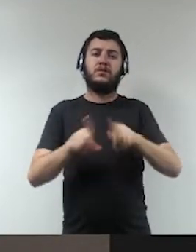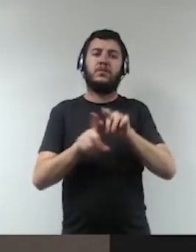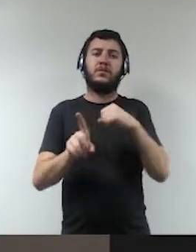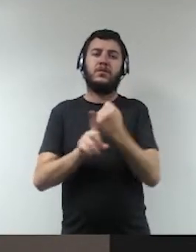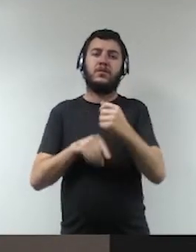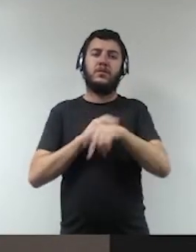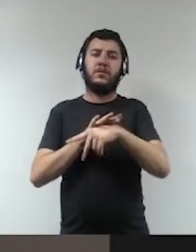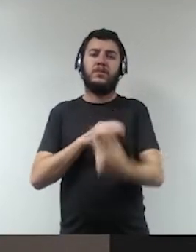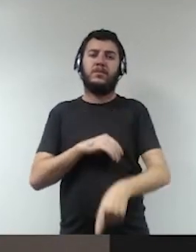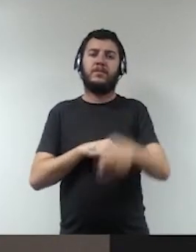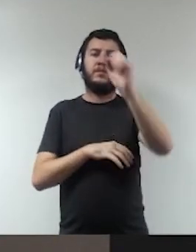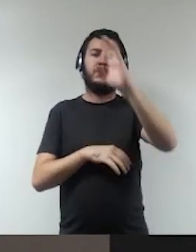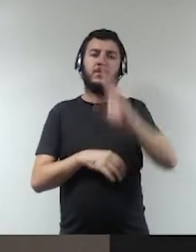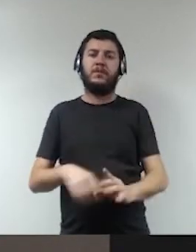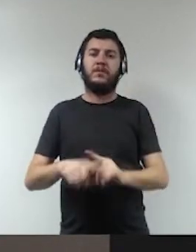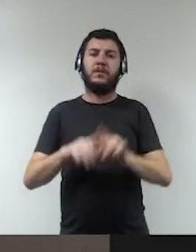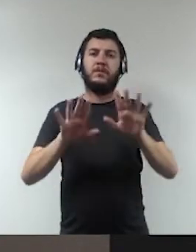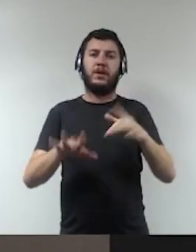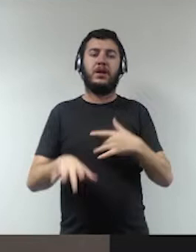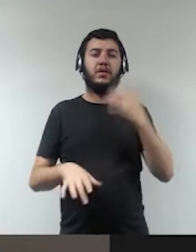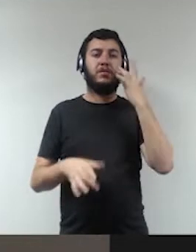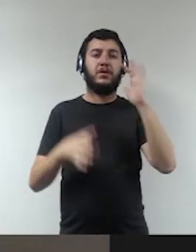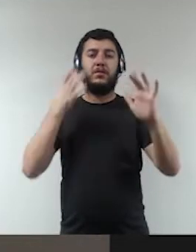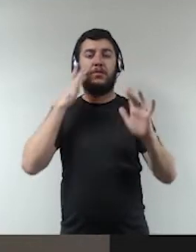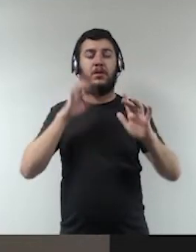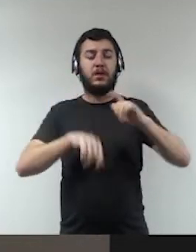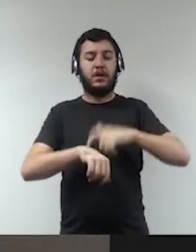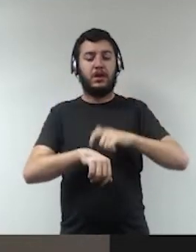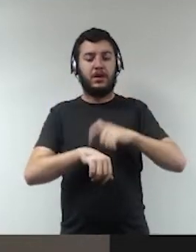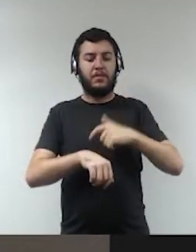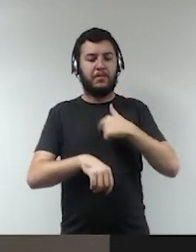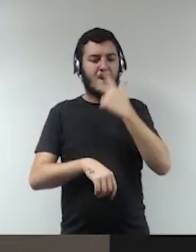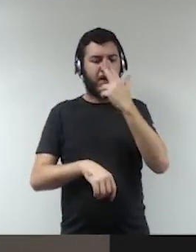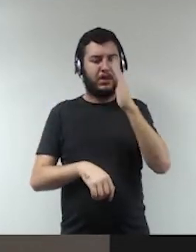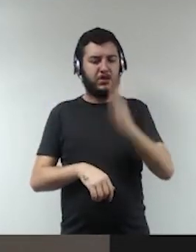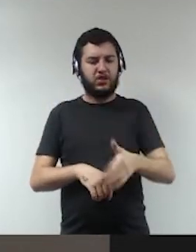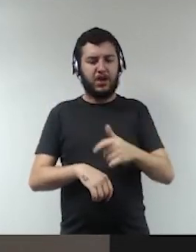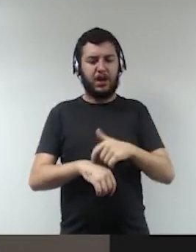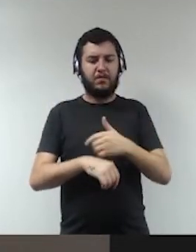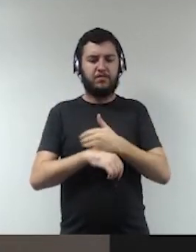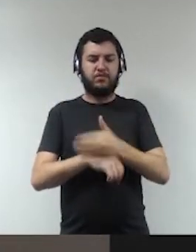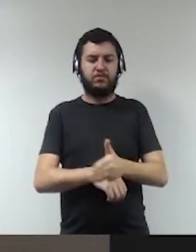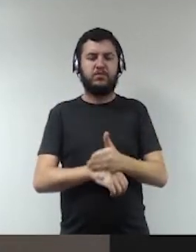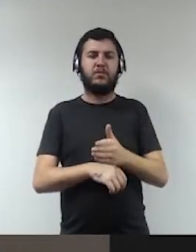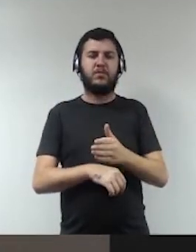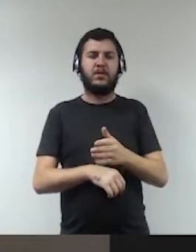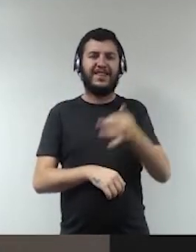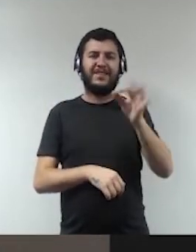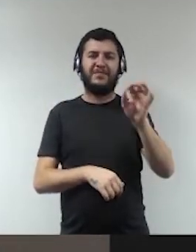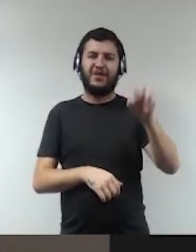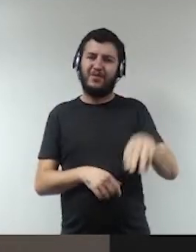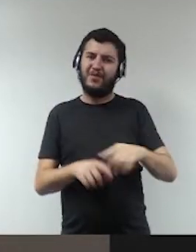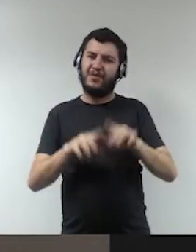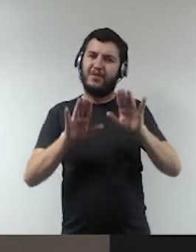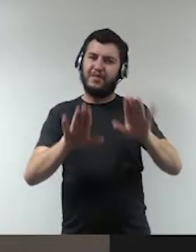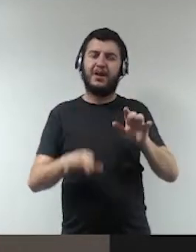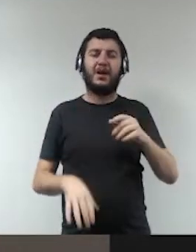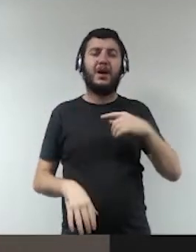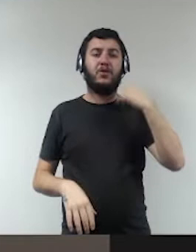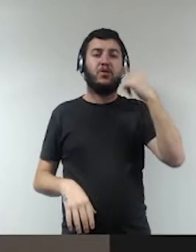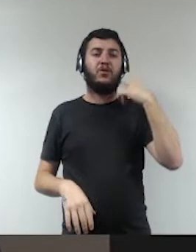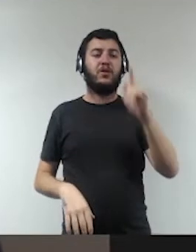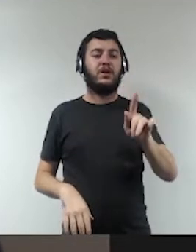país. Eu não sei sobre o meu tempo, me parece que foram aí 10 minutos, mas a doutora Graciele